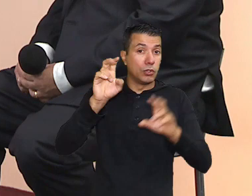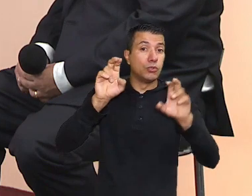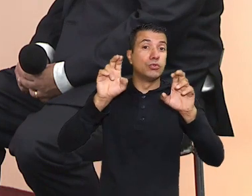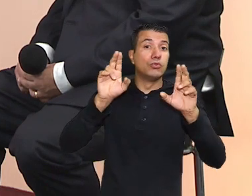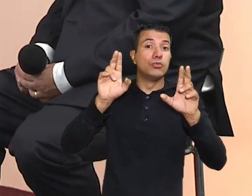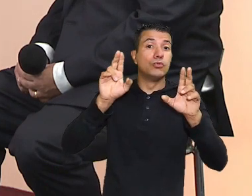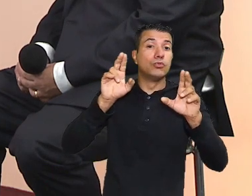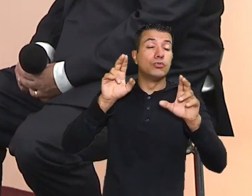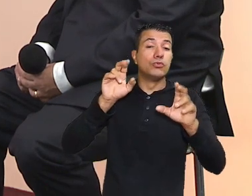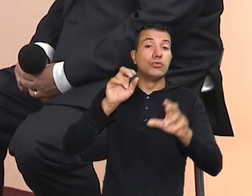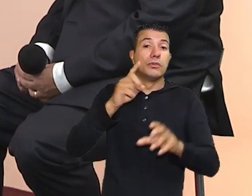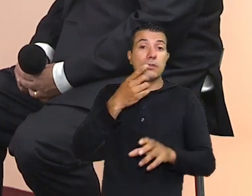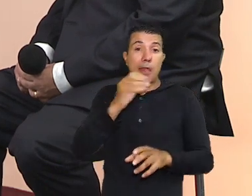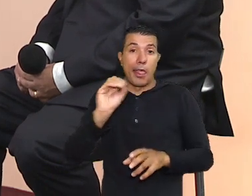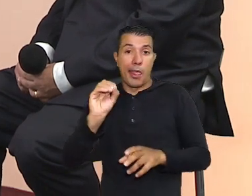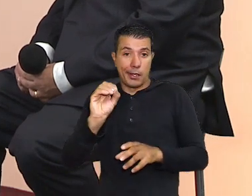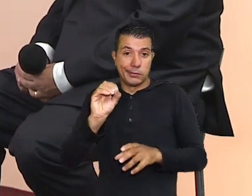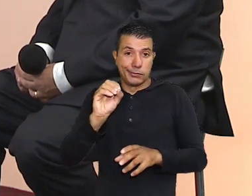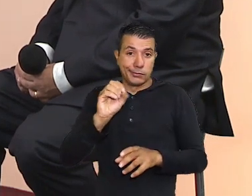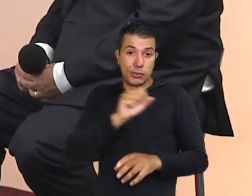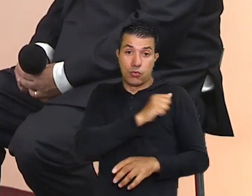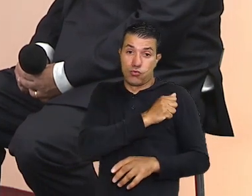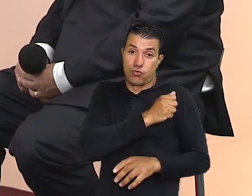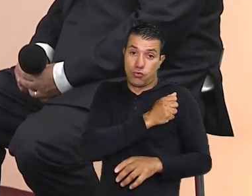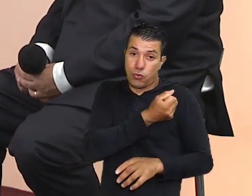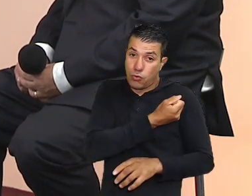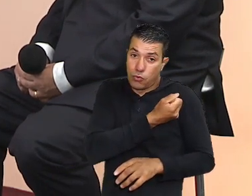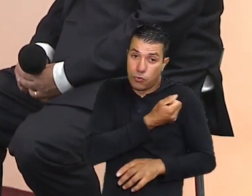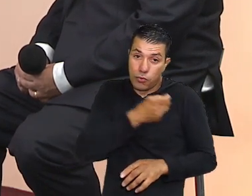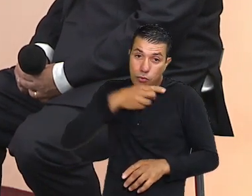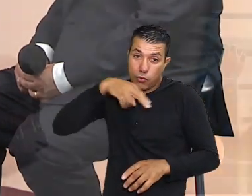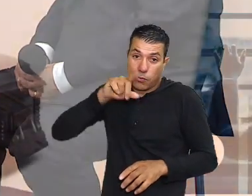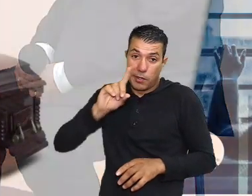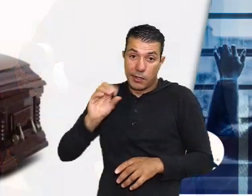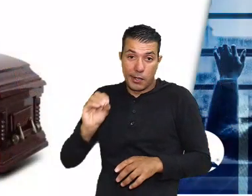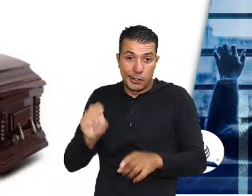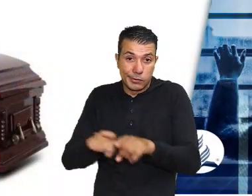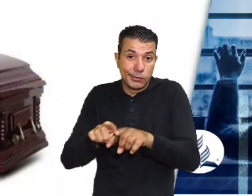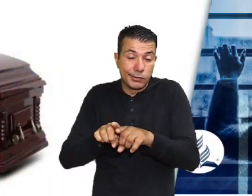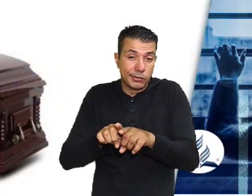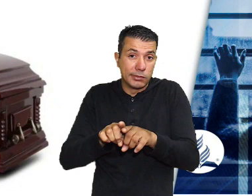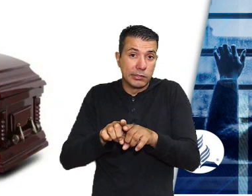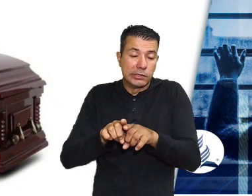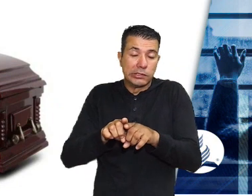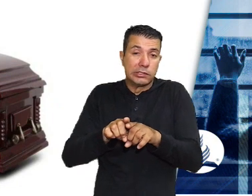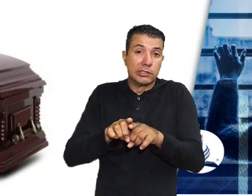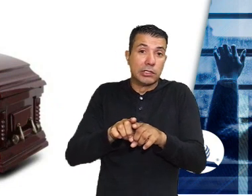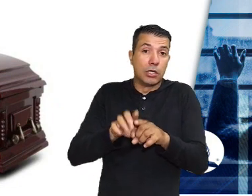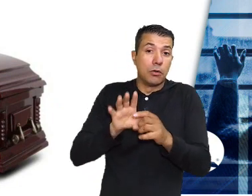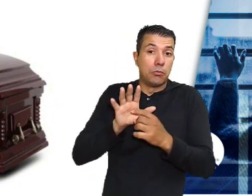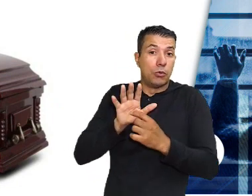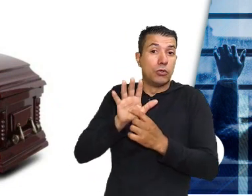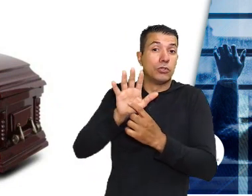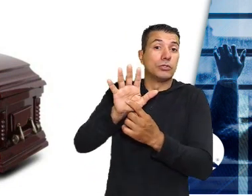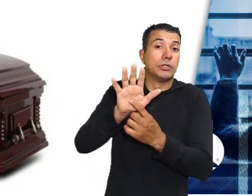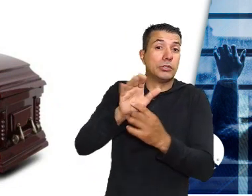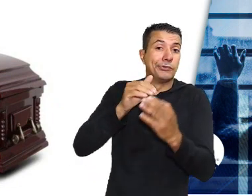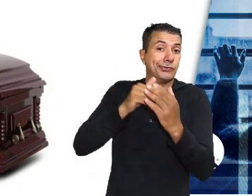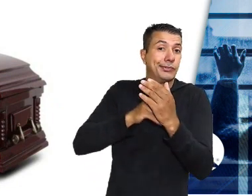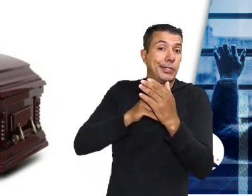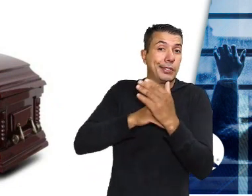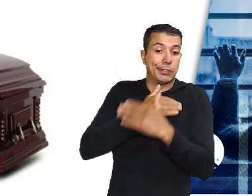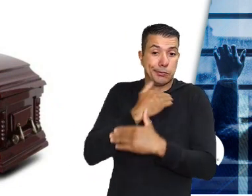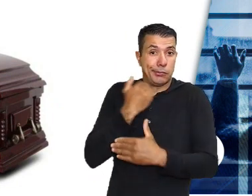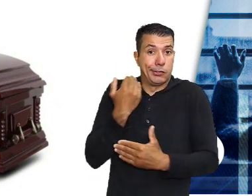10 da nossa série é Revelando os Segredos da Morte. Será que existe na Bíblia